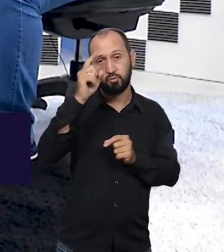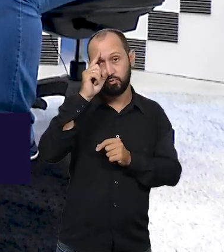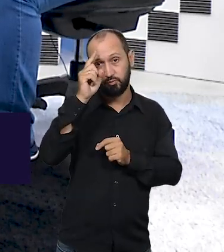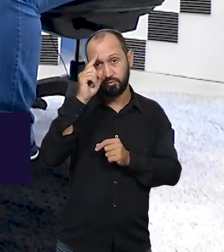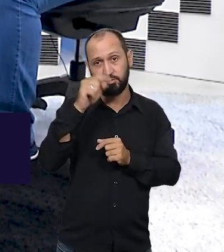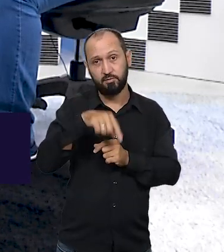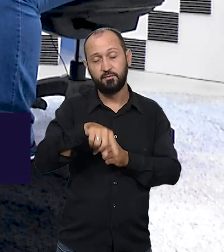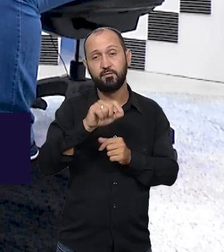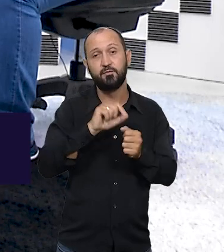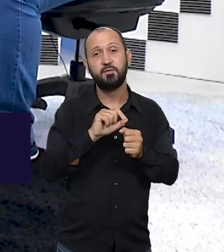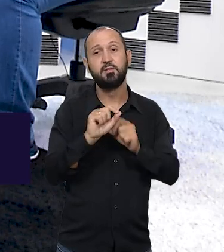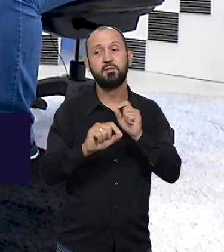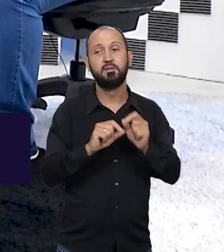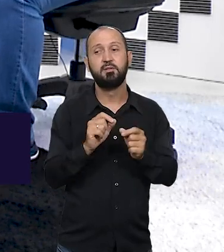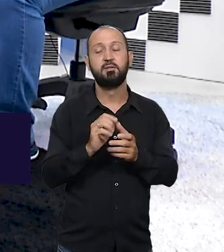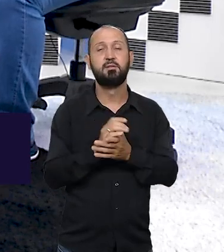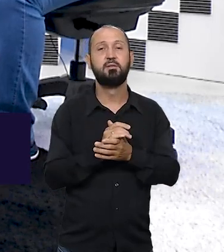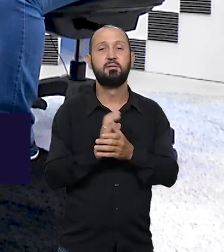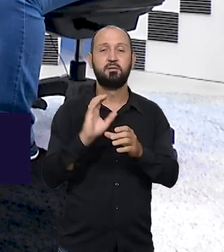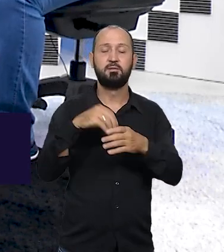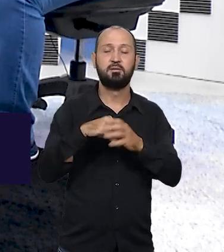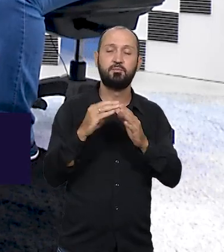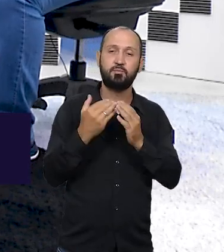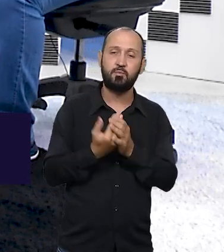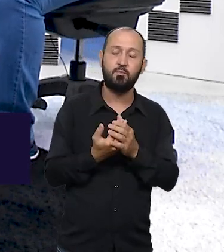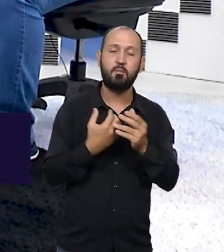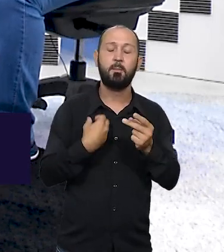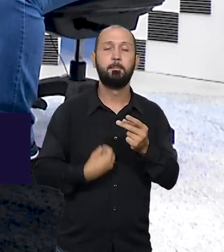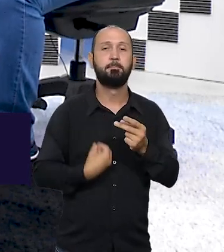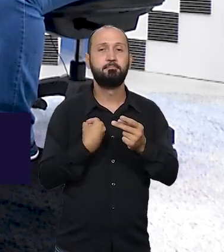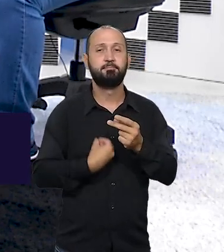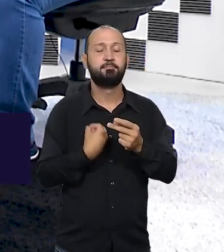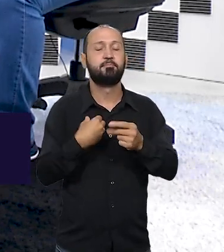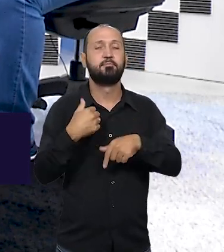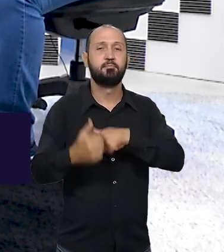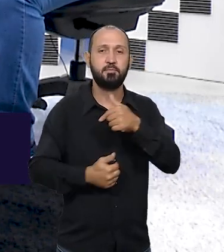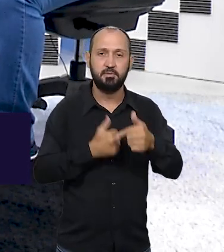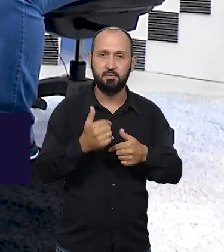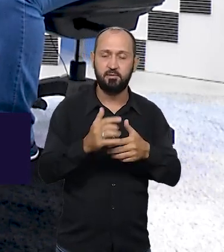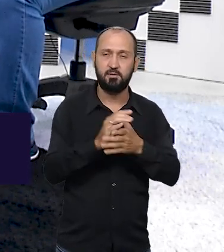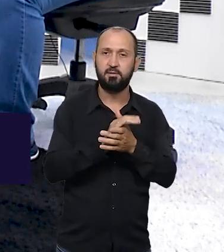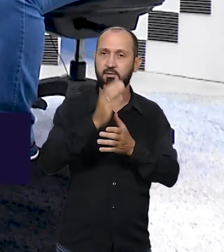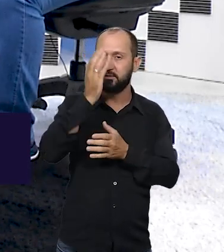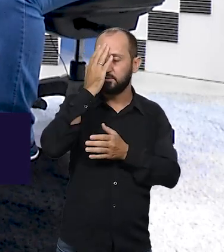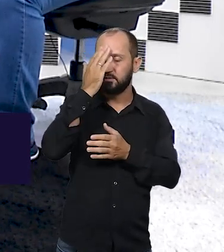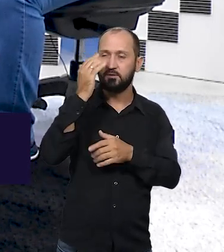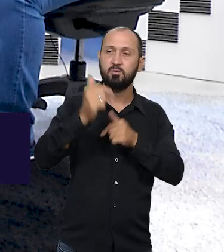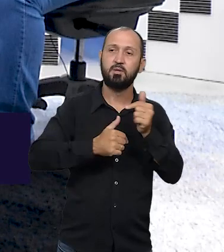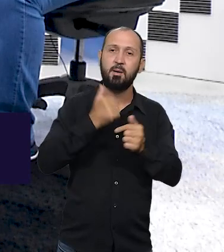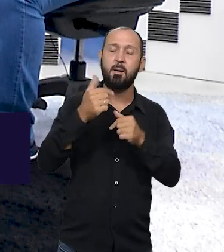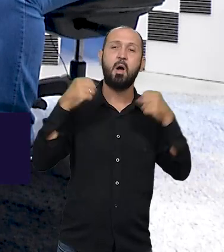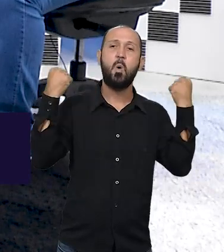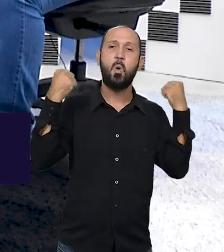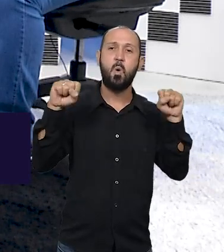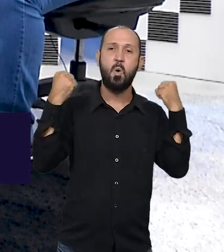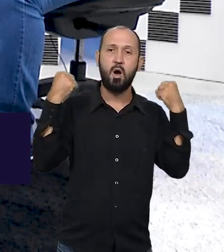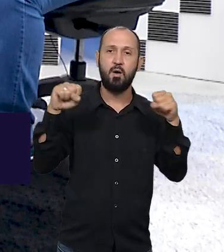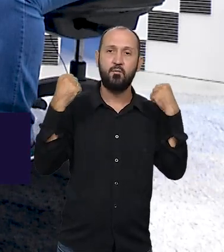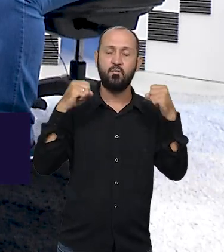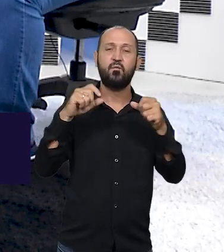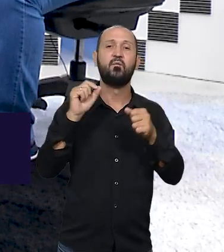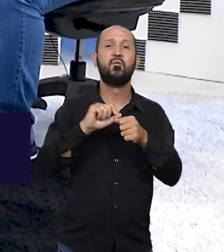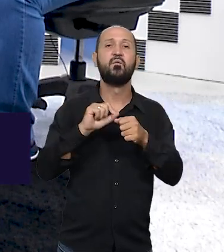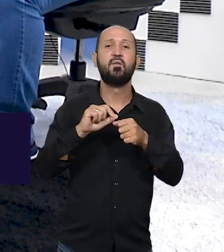enorme no dia a dia. Isso faz com que ele permita ir na escola, consegue participar das atividades, consegue participar da educação